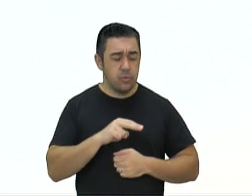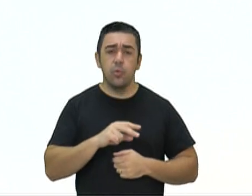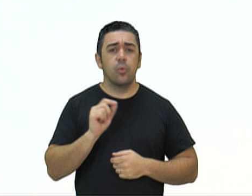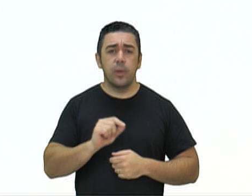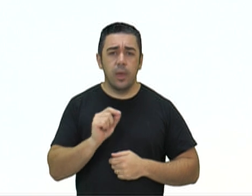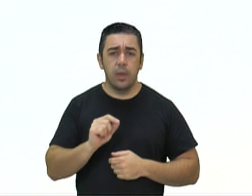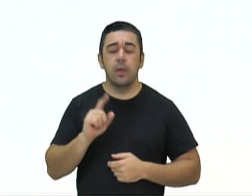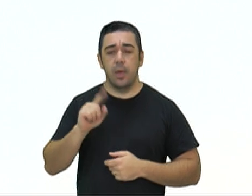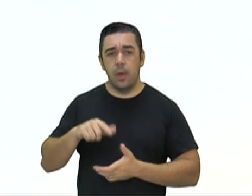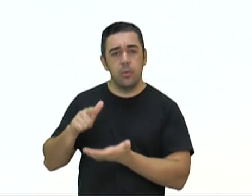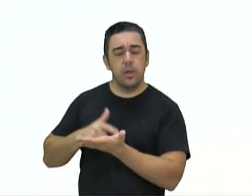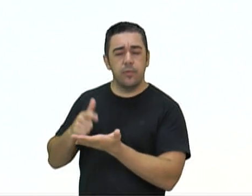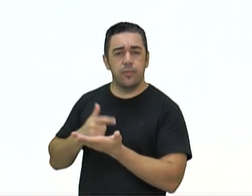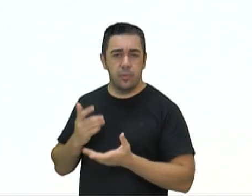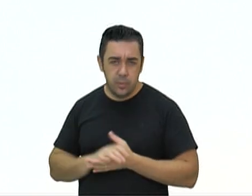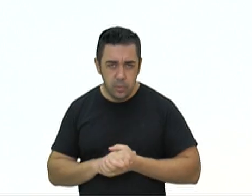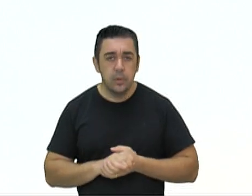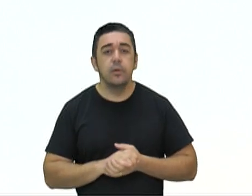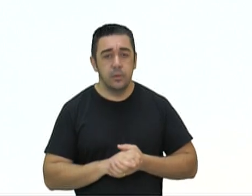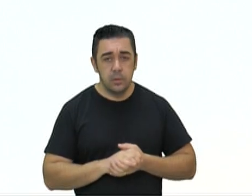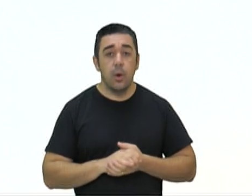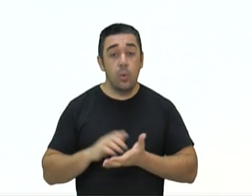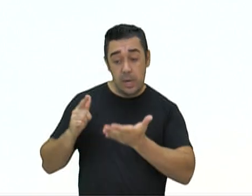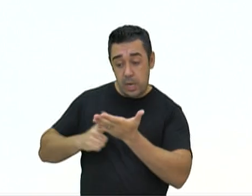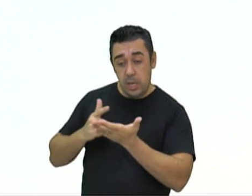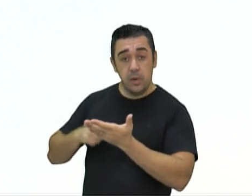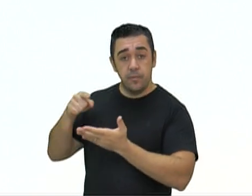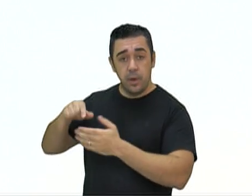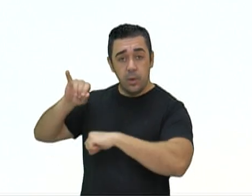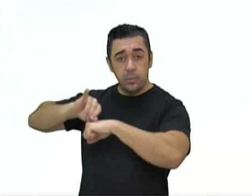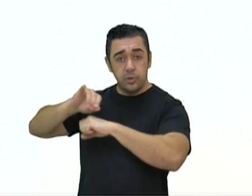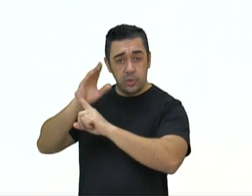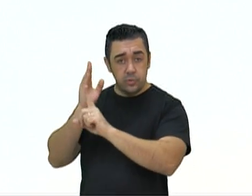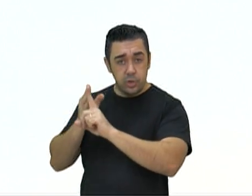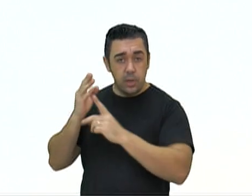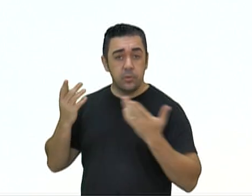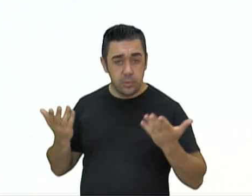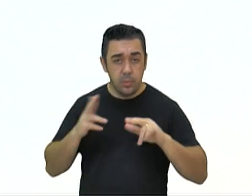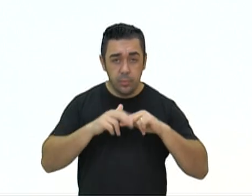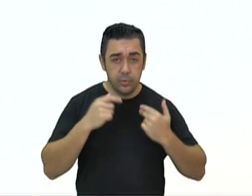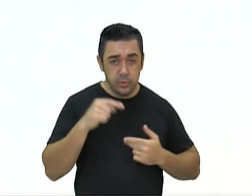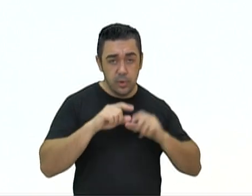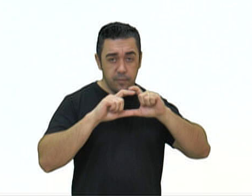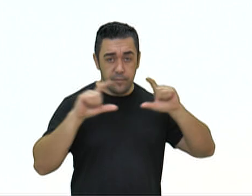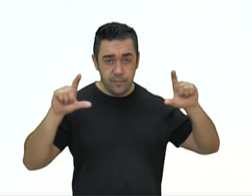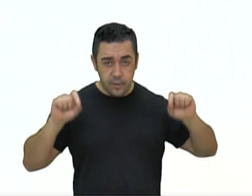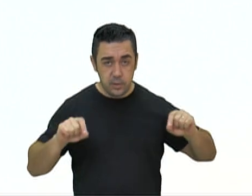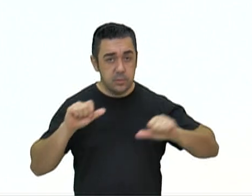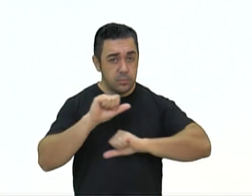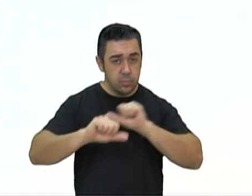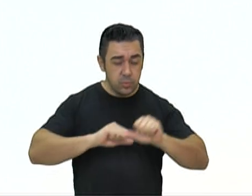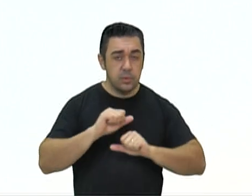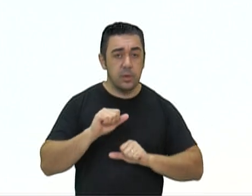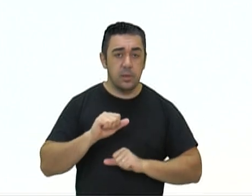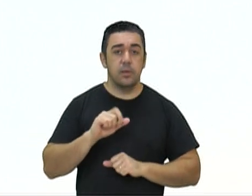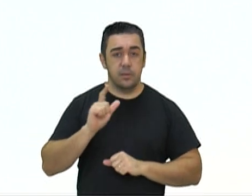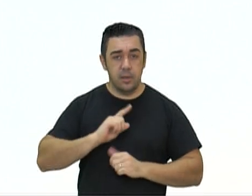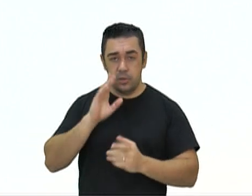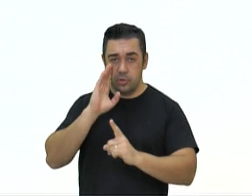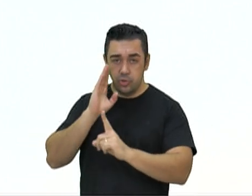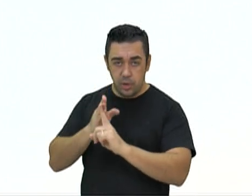quê? Eu vejo o livro. Então, o livro é o meu objeto direto do verbo ver. Por isso que aqui nessa frase, ele é transitivo